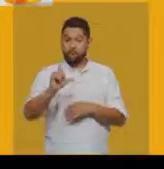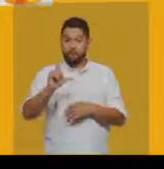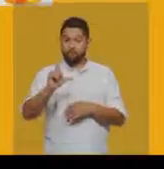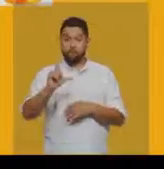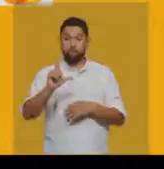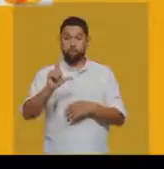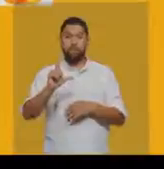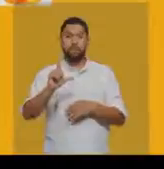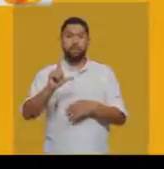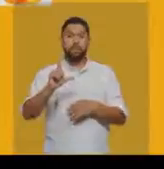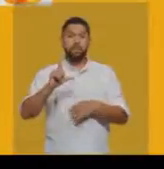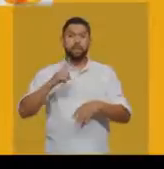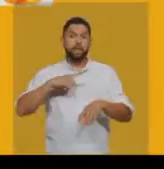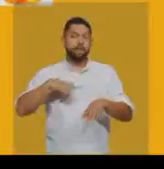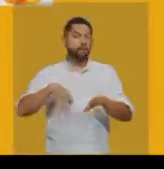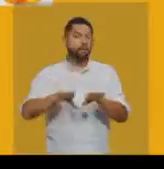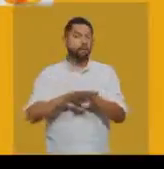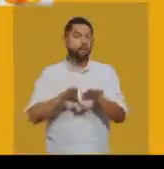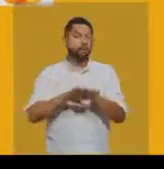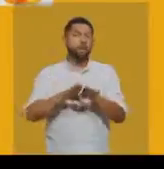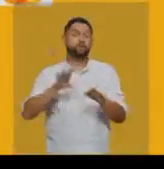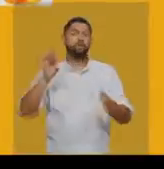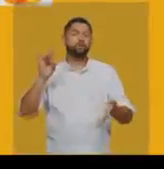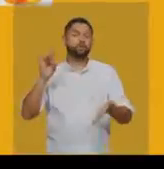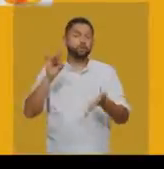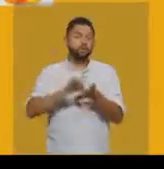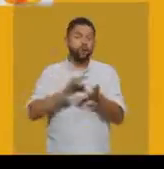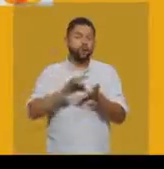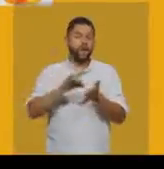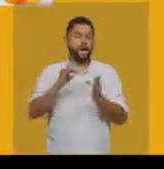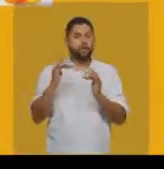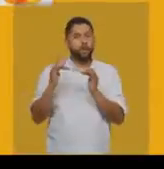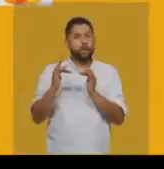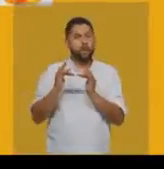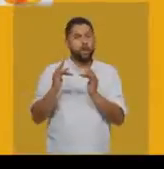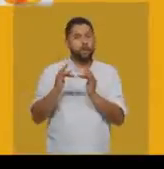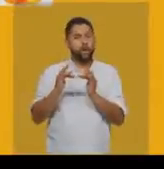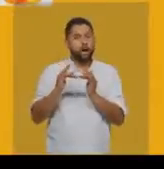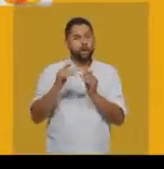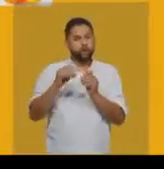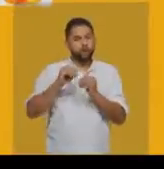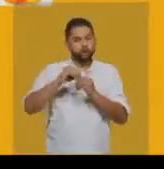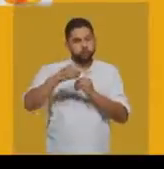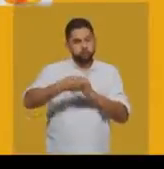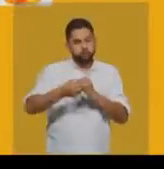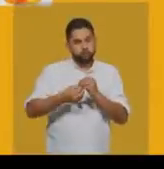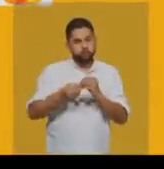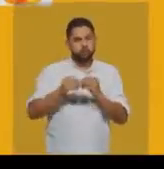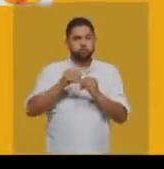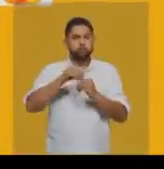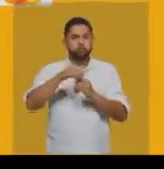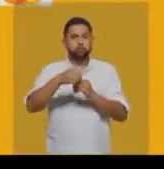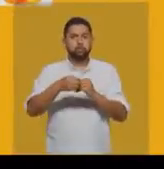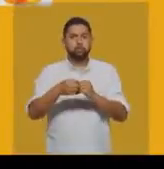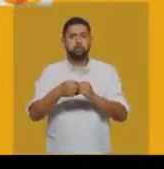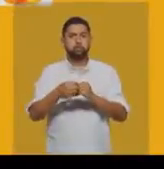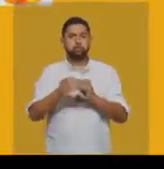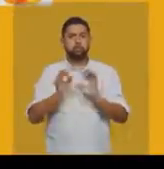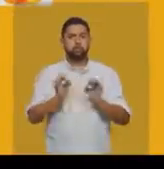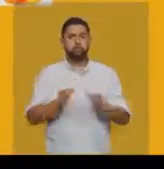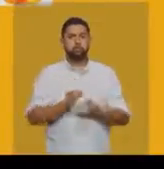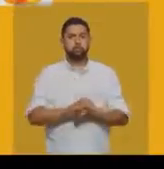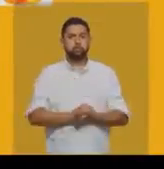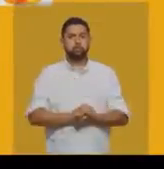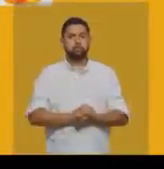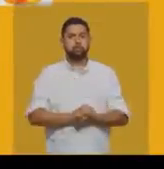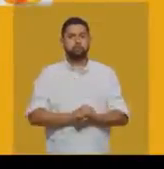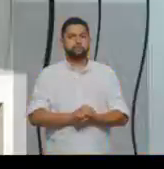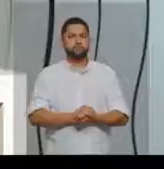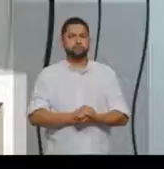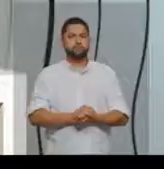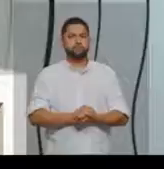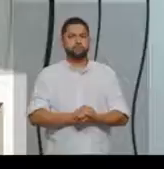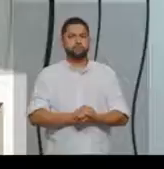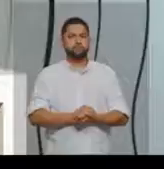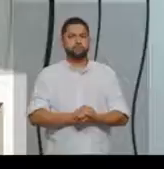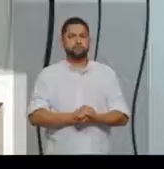as colisões efetivas. Então, se eu tenho mais colisões, quer dizer, então, que eu tenho mais colisões que podem